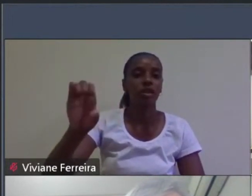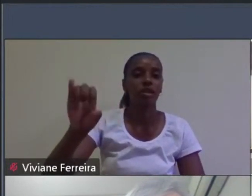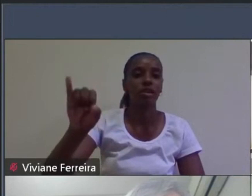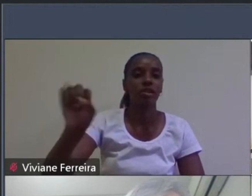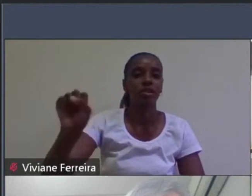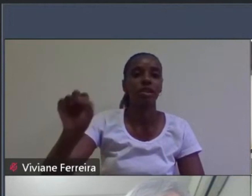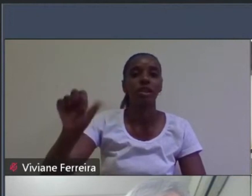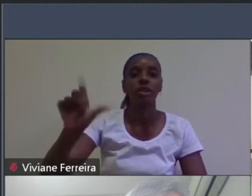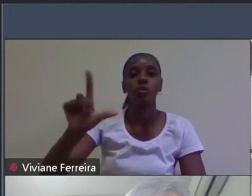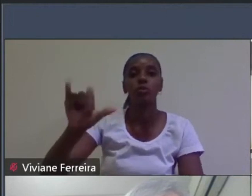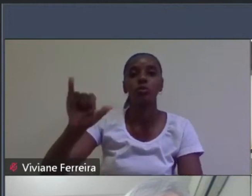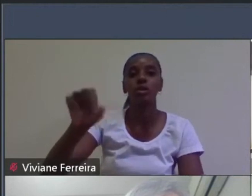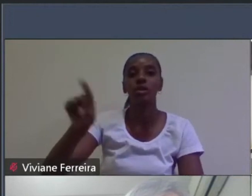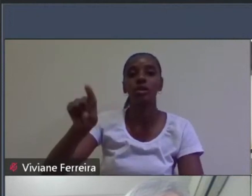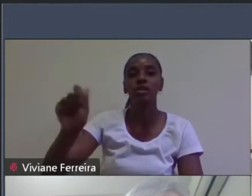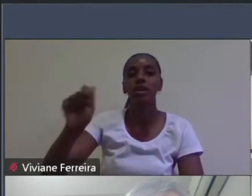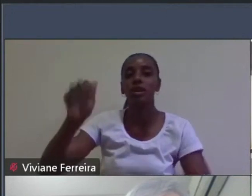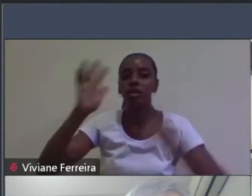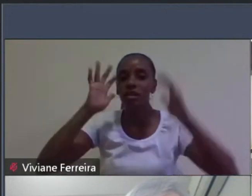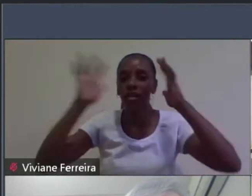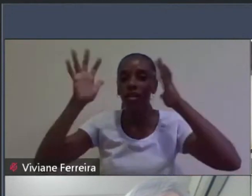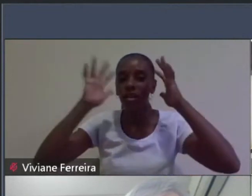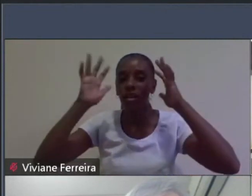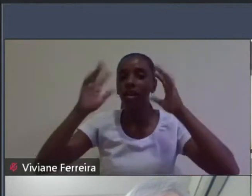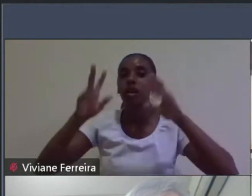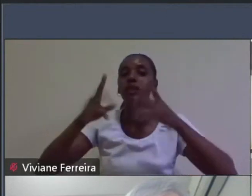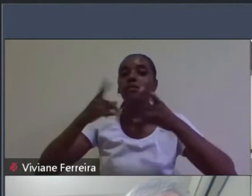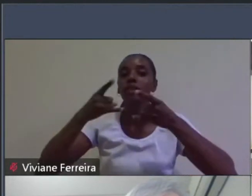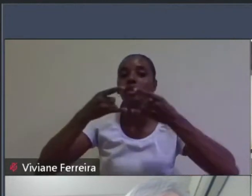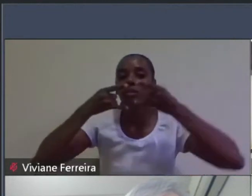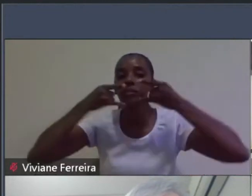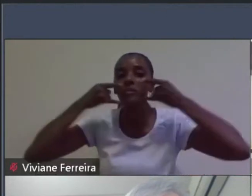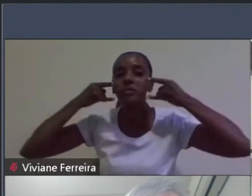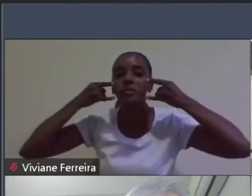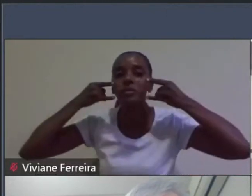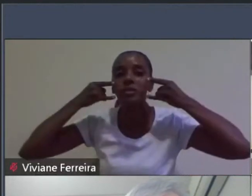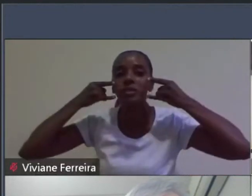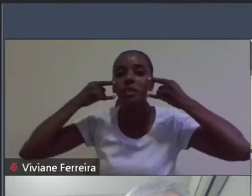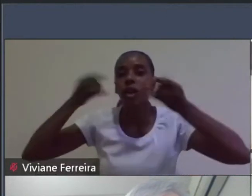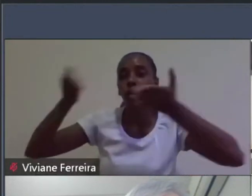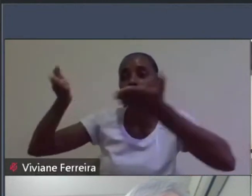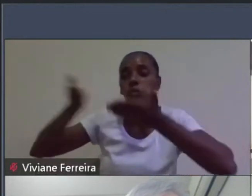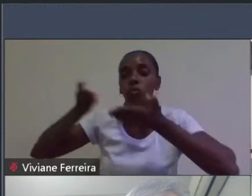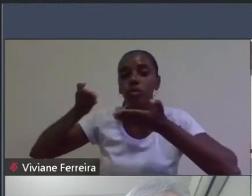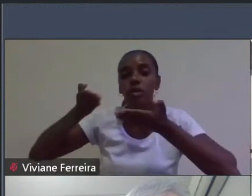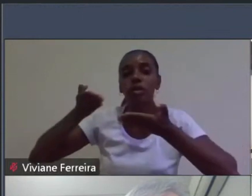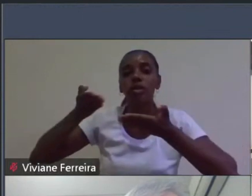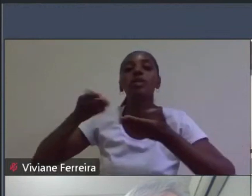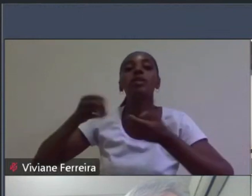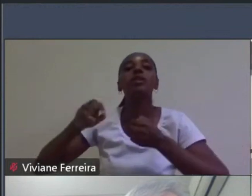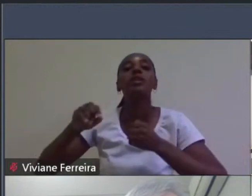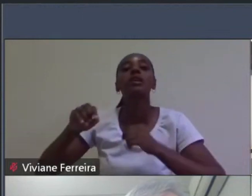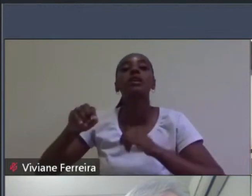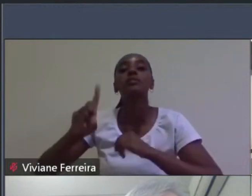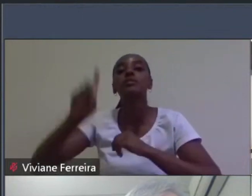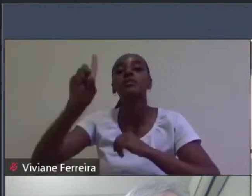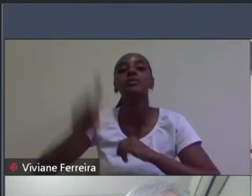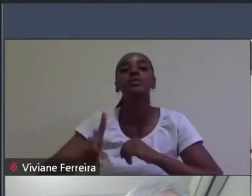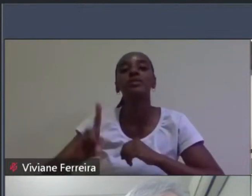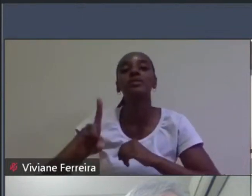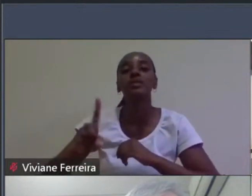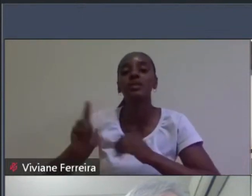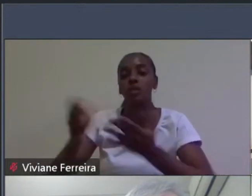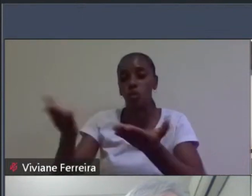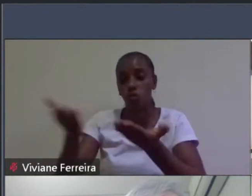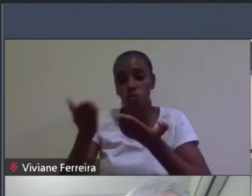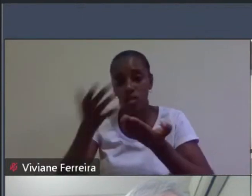lembrar e refletir sobre a máxima. Diversidade é convidar uma pessoa com deficiência para a festa. A inclusão, de fato,